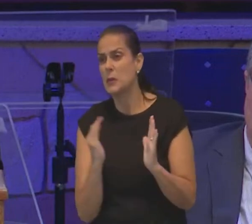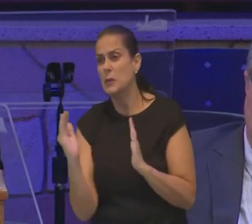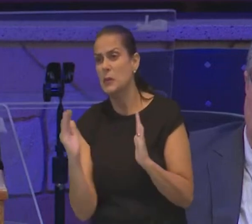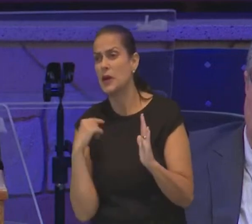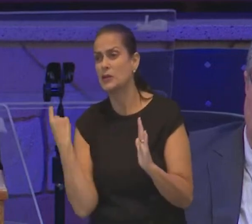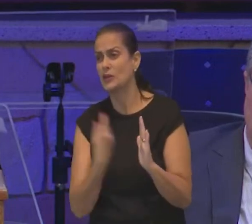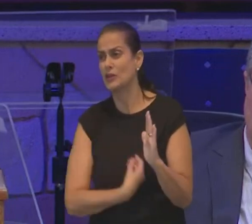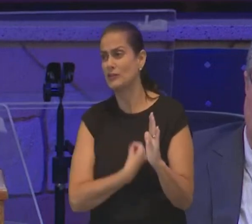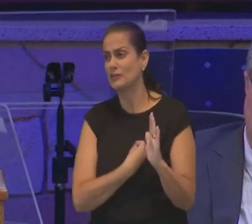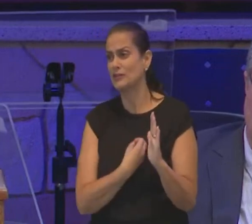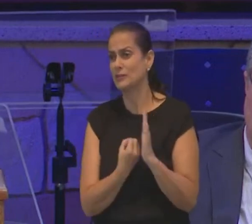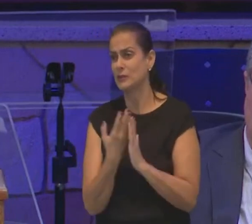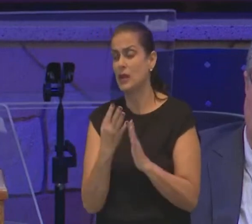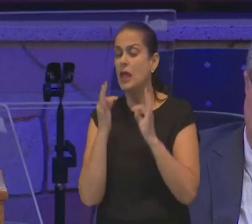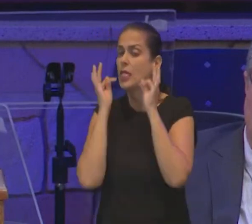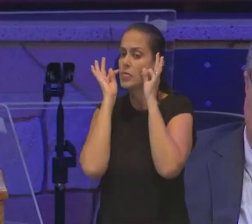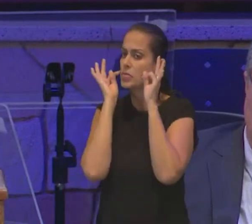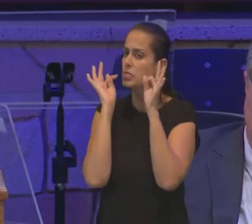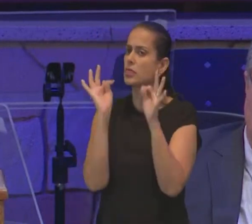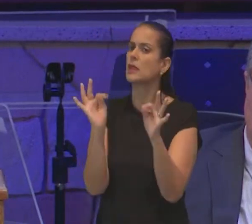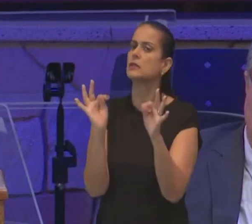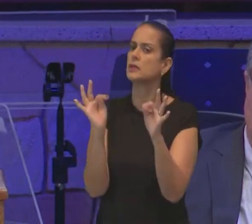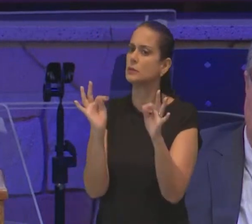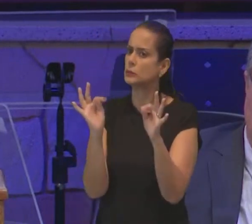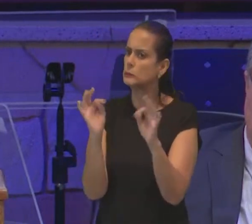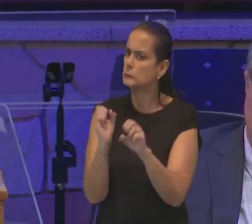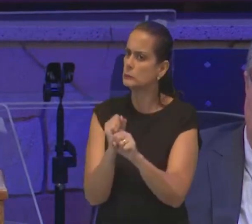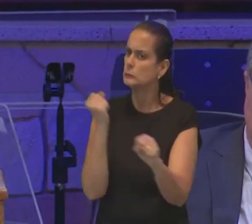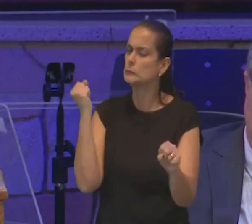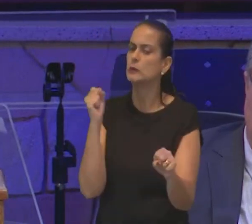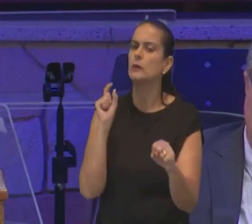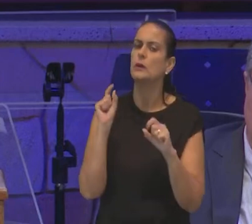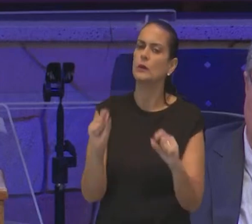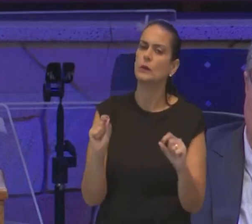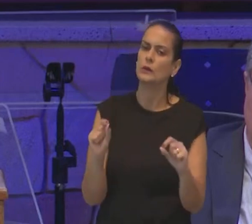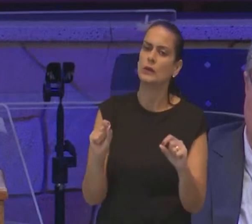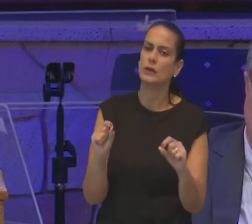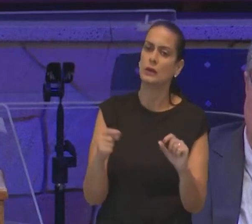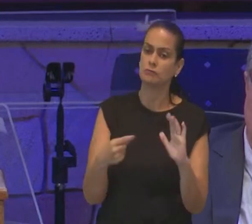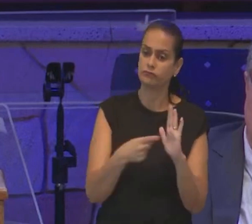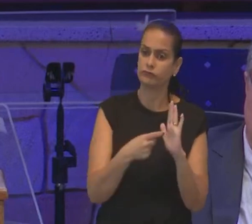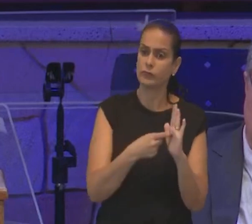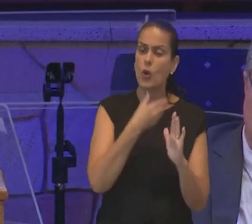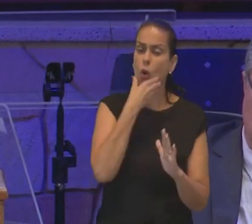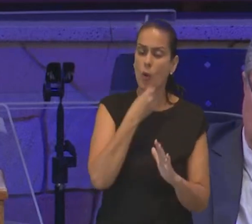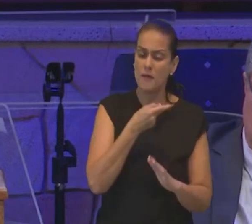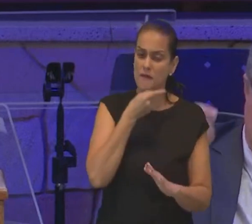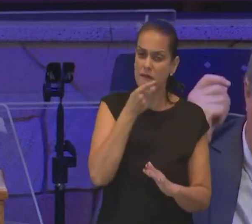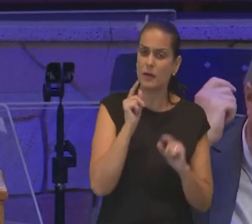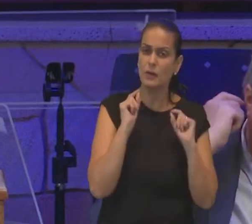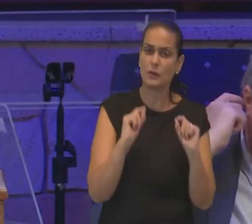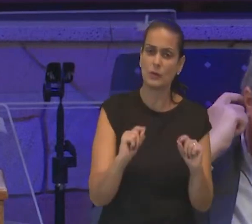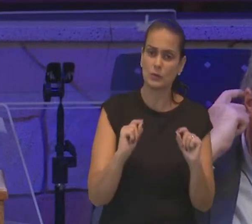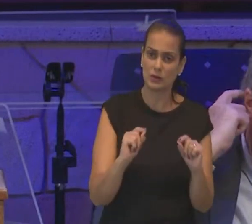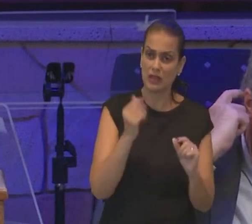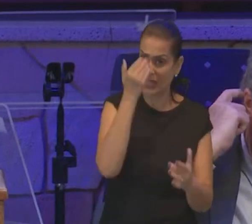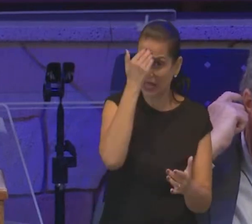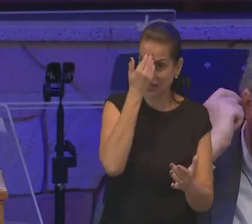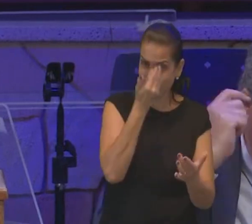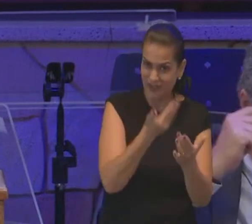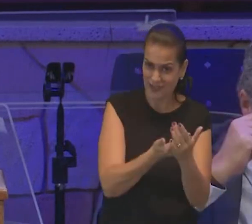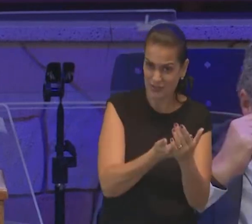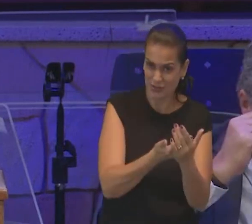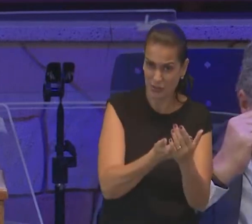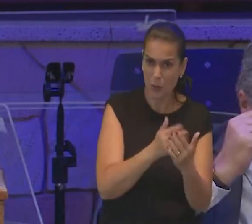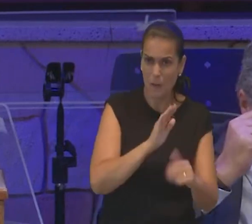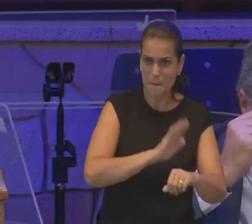Mas um testemunho grande que Patrick conta, meus irmãos. Eu acredito que quando ele